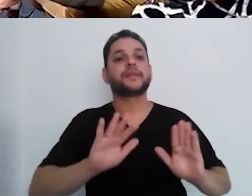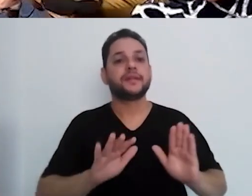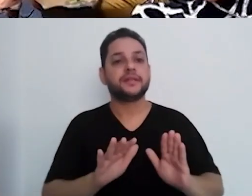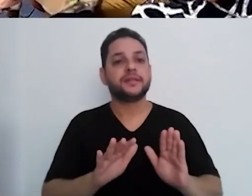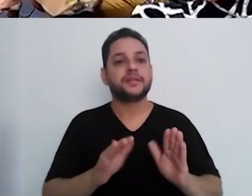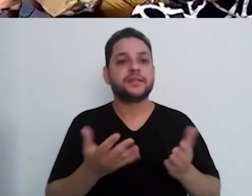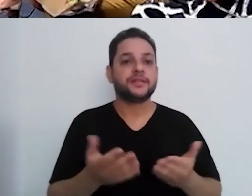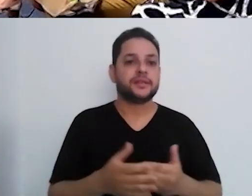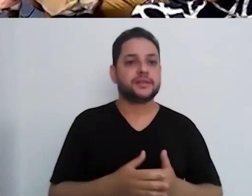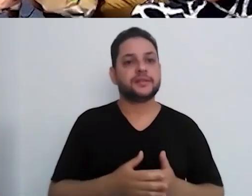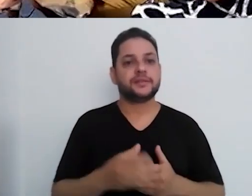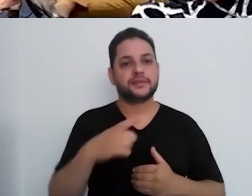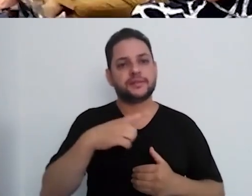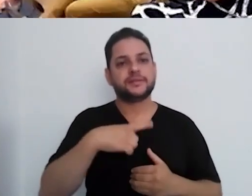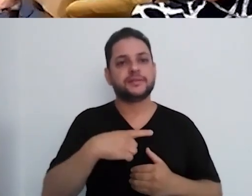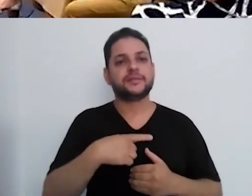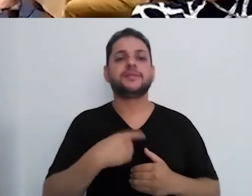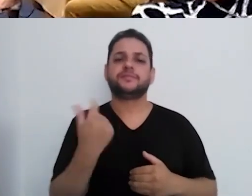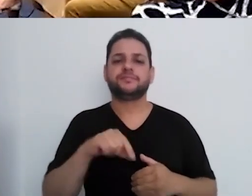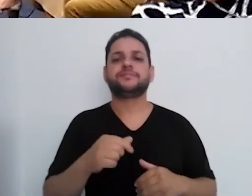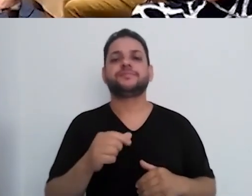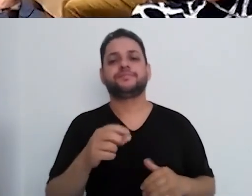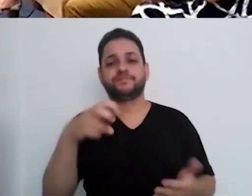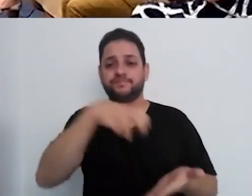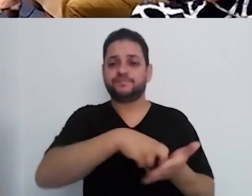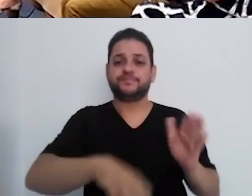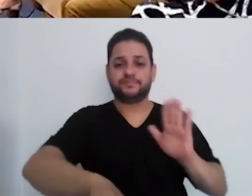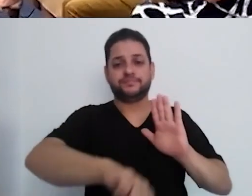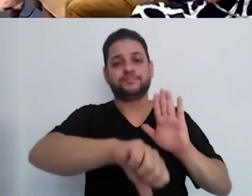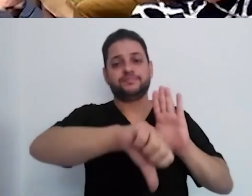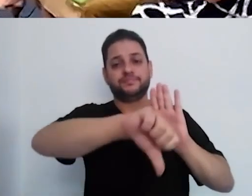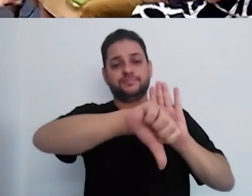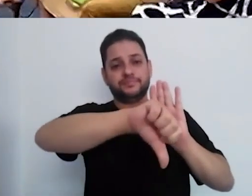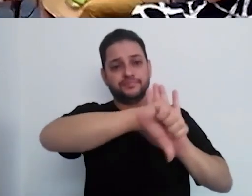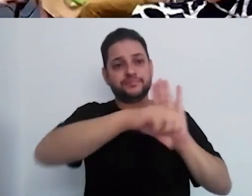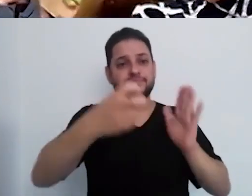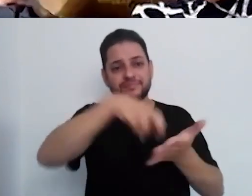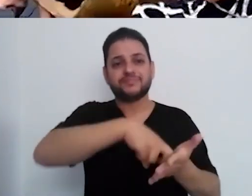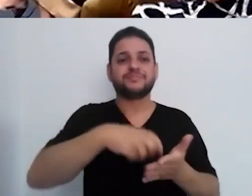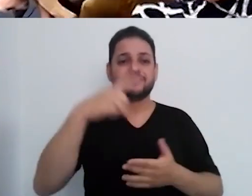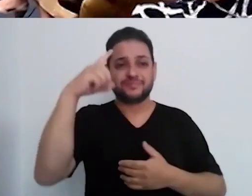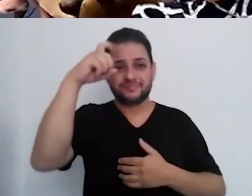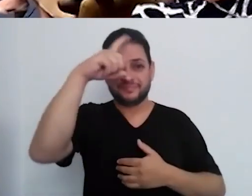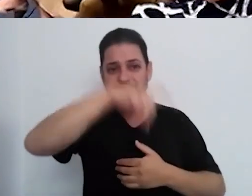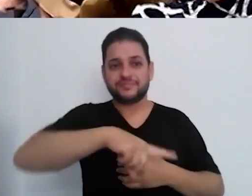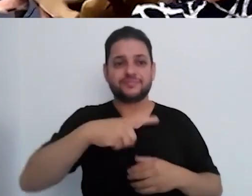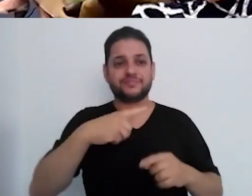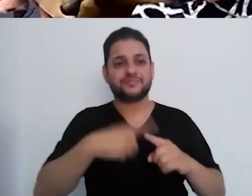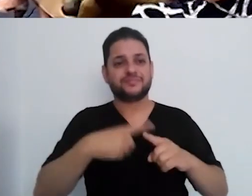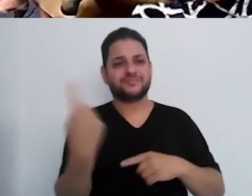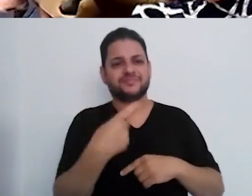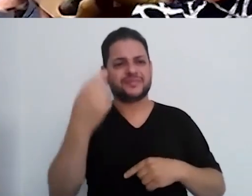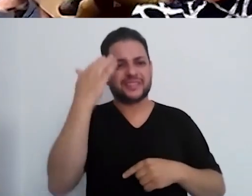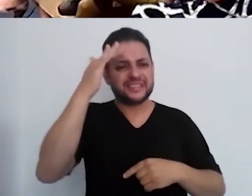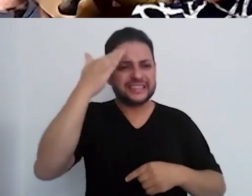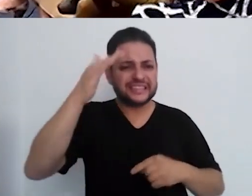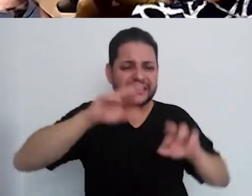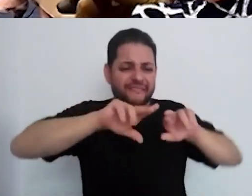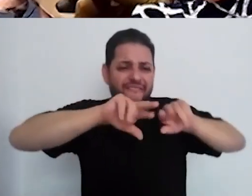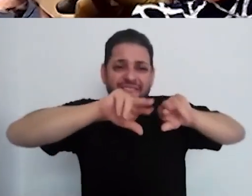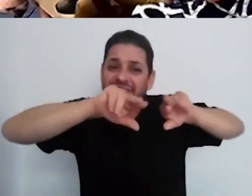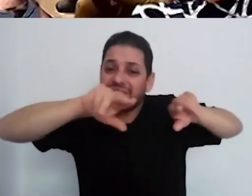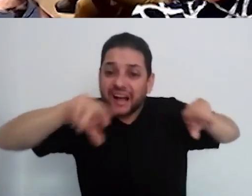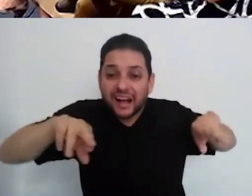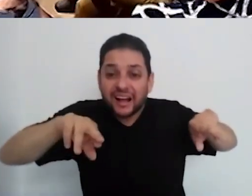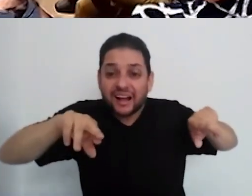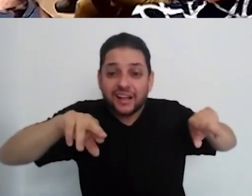foi penoso, o Crime e Castigo foi penoso. Foi penoso pelo fato de que a gente tinha que entender muita coisa que era muito difícil, muito, muito, muito